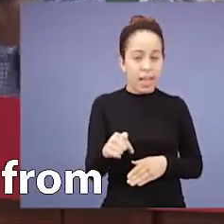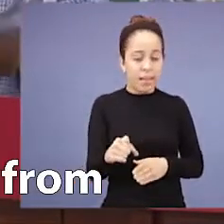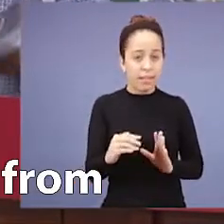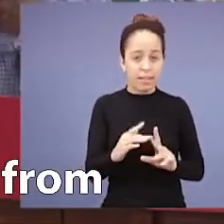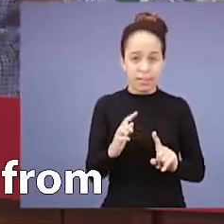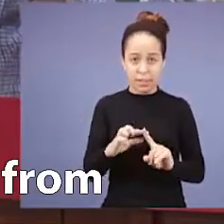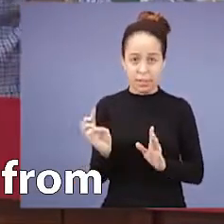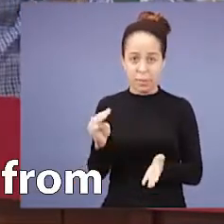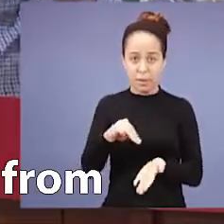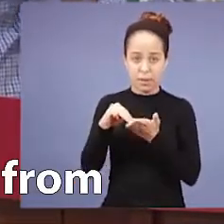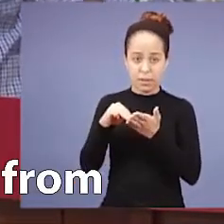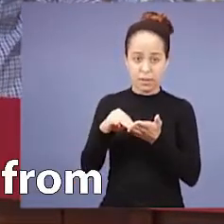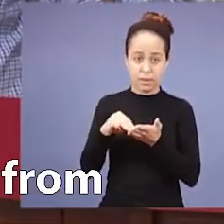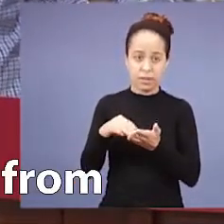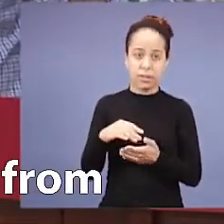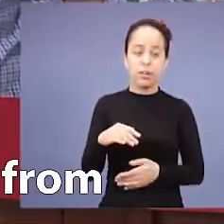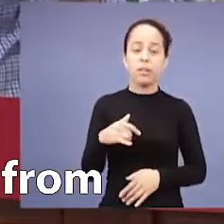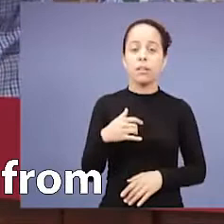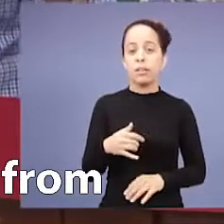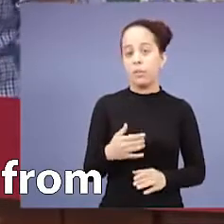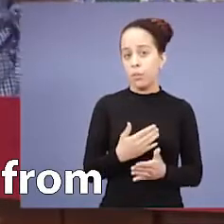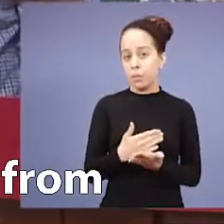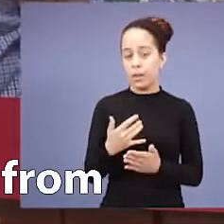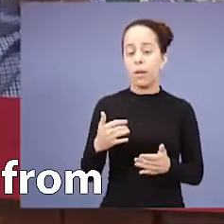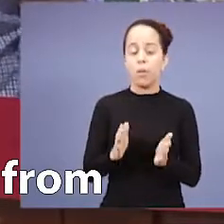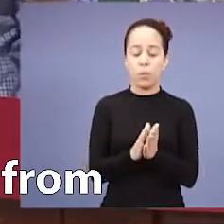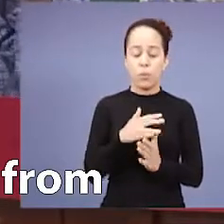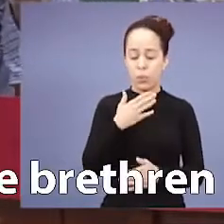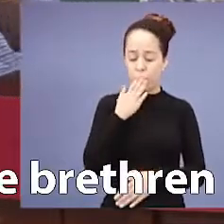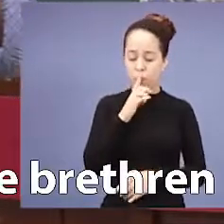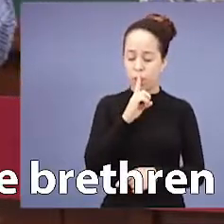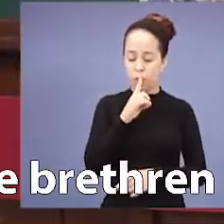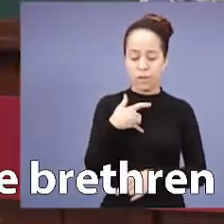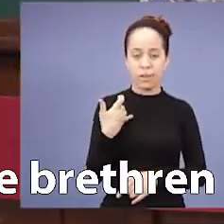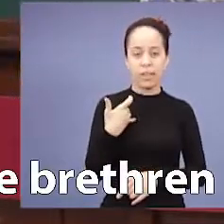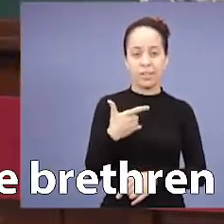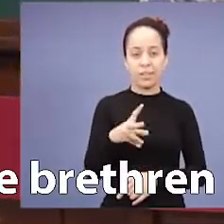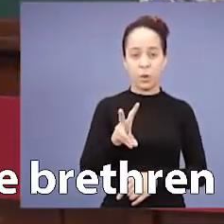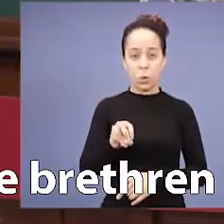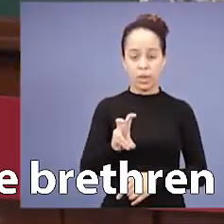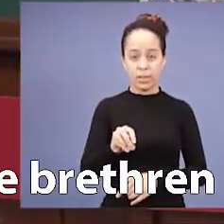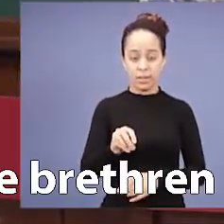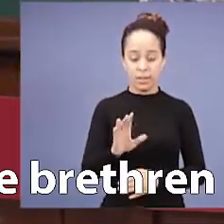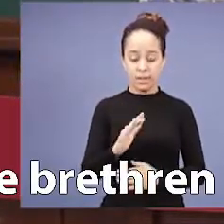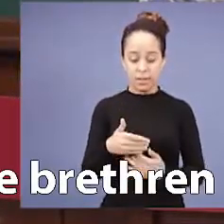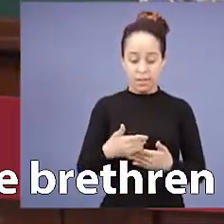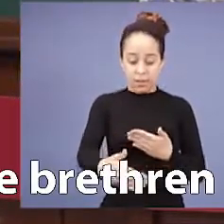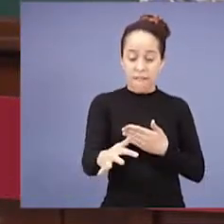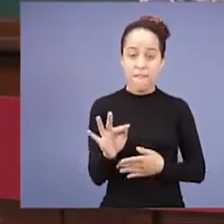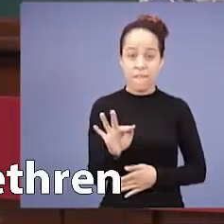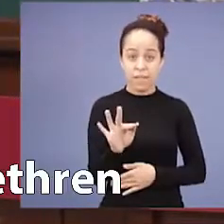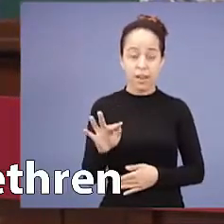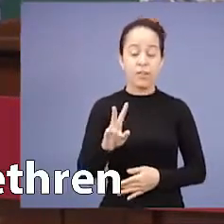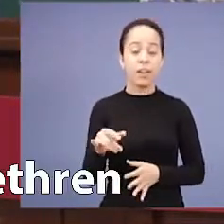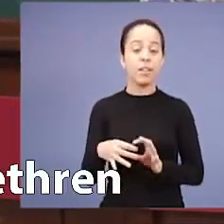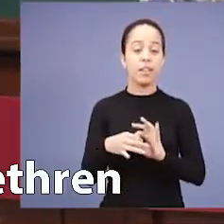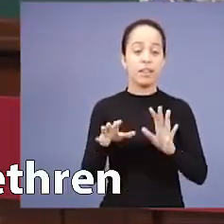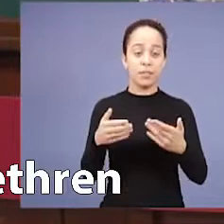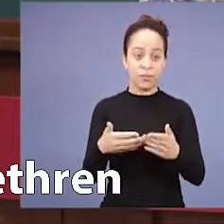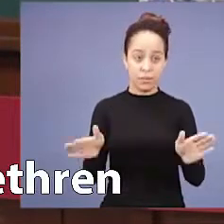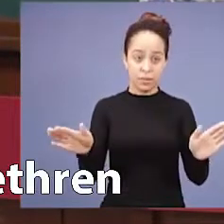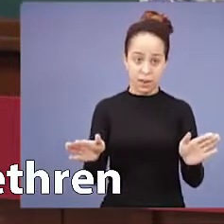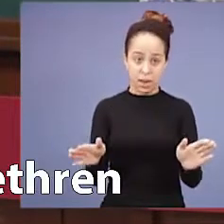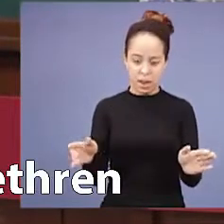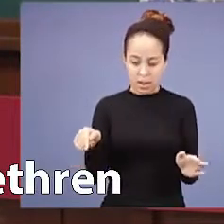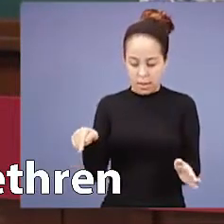começar as primeiras publicações que a partir de fevereiro mostrando disposição dos irmãos e se não